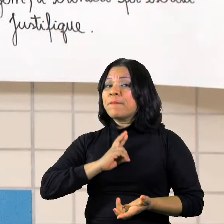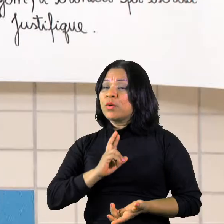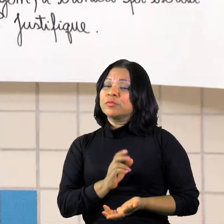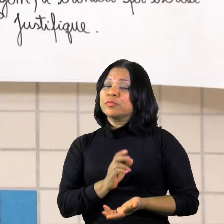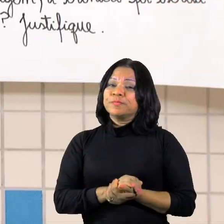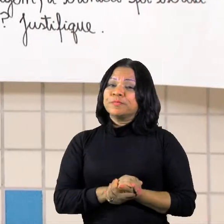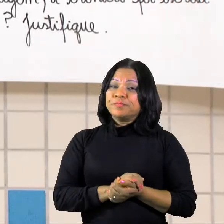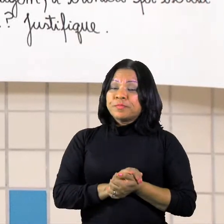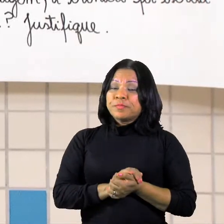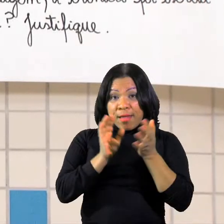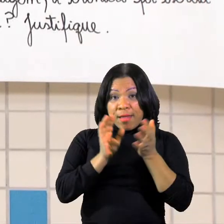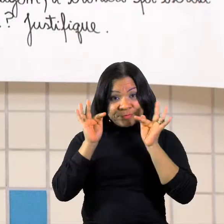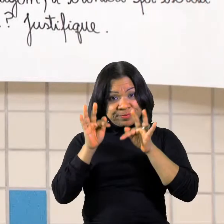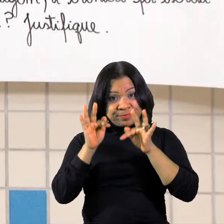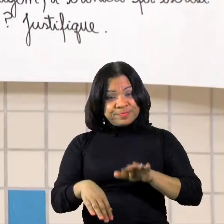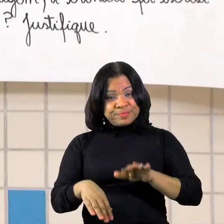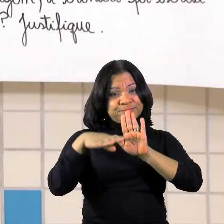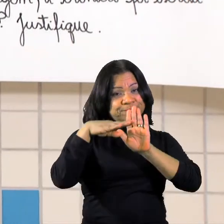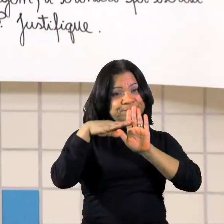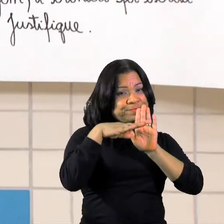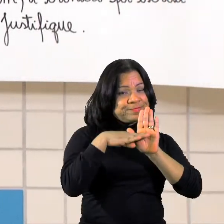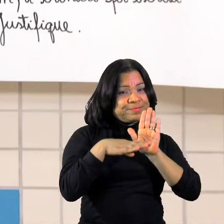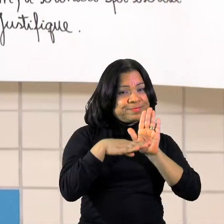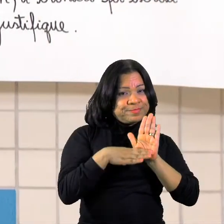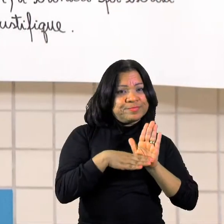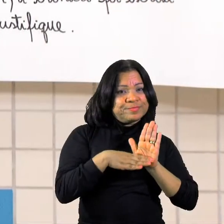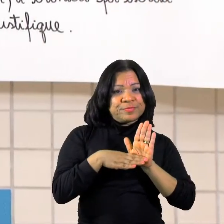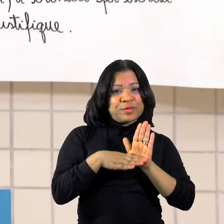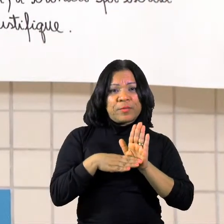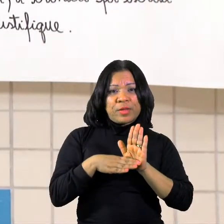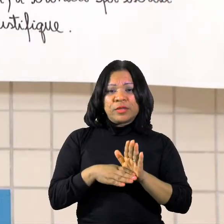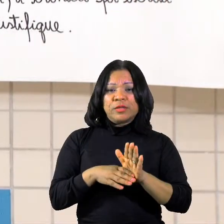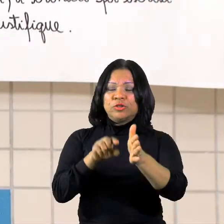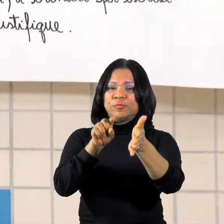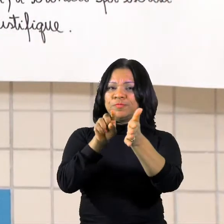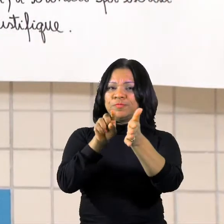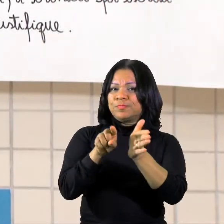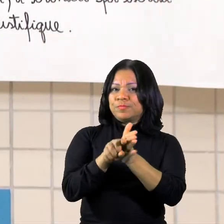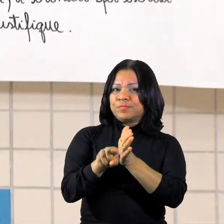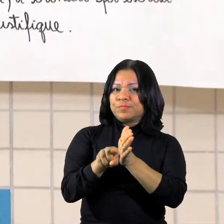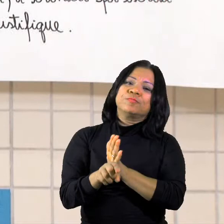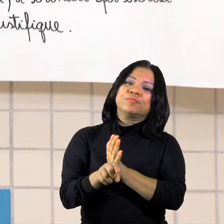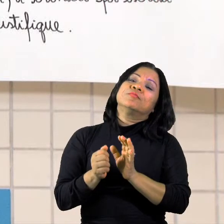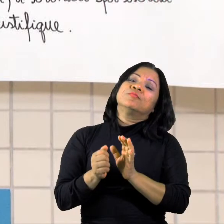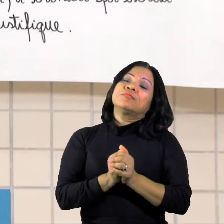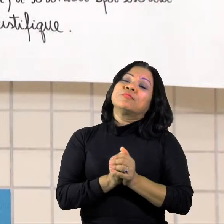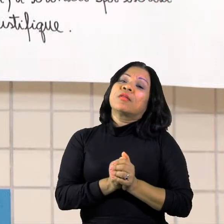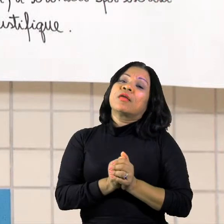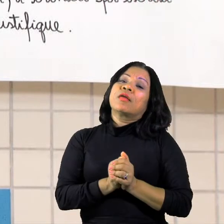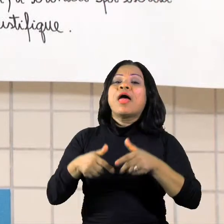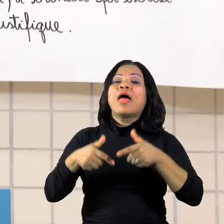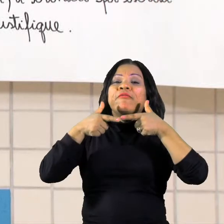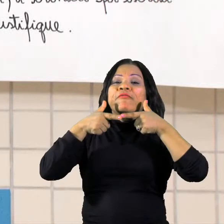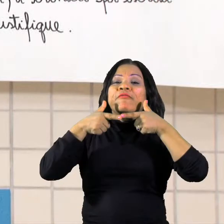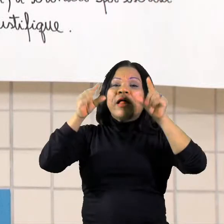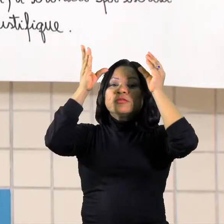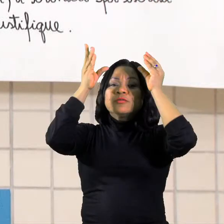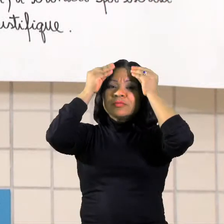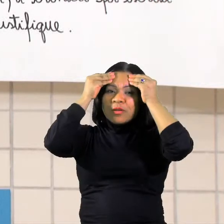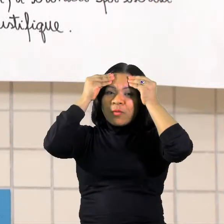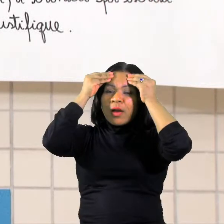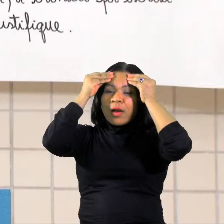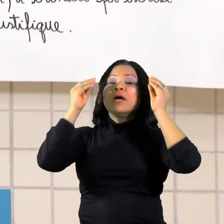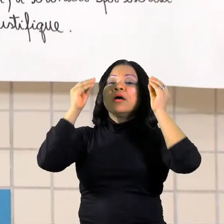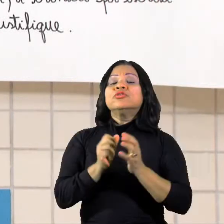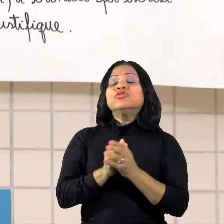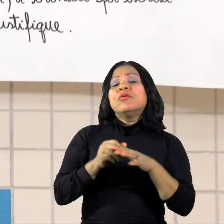última questão que eu selecionei aqui diz respeito à linguagem. Quanto à linguagem, a crônica foi